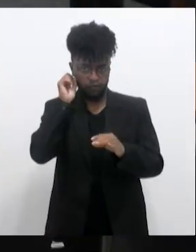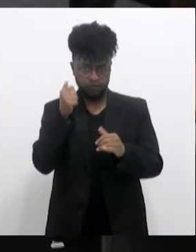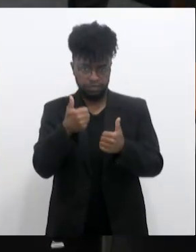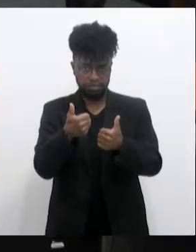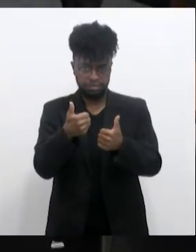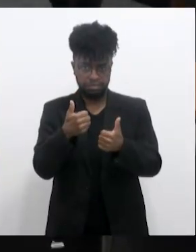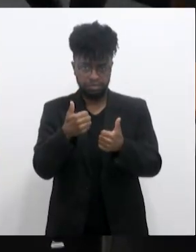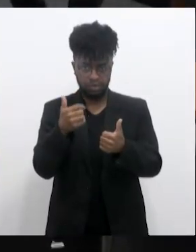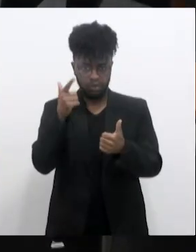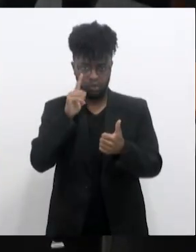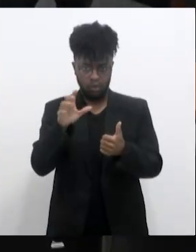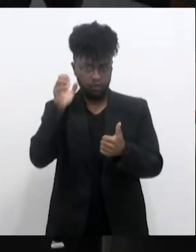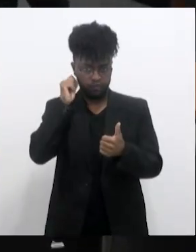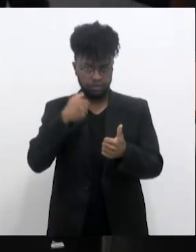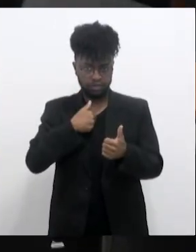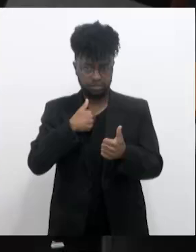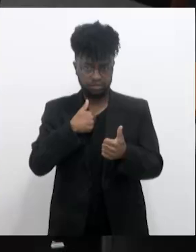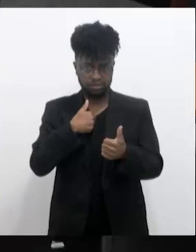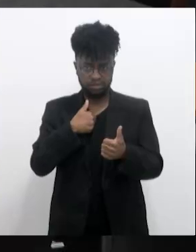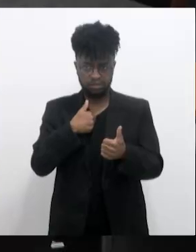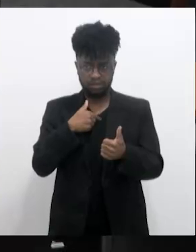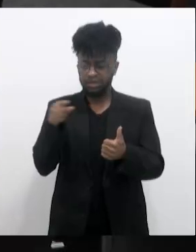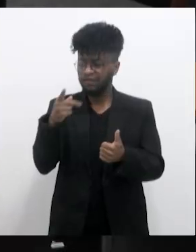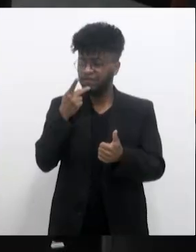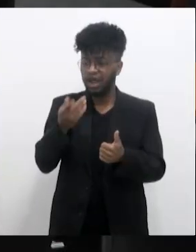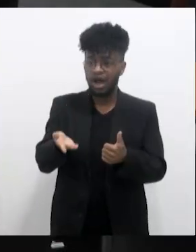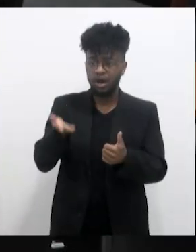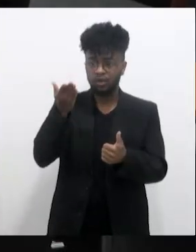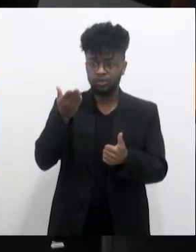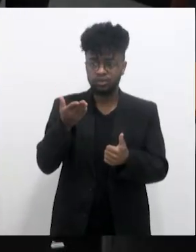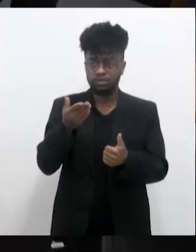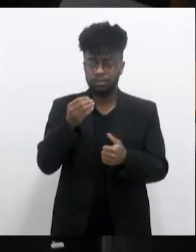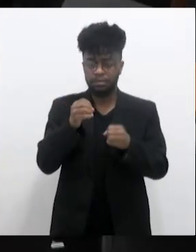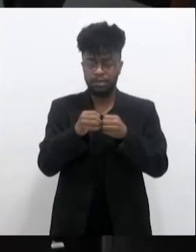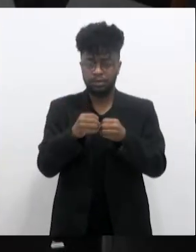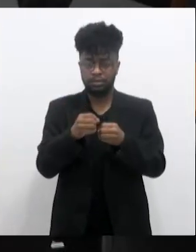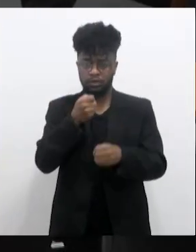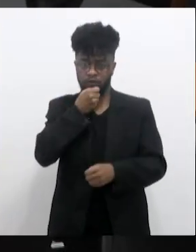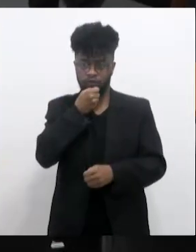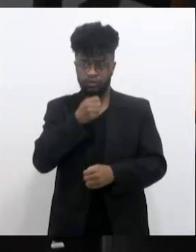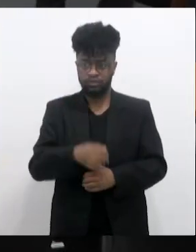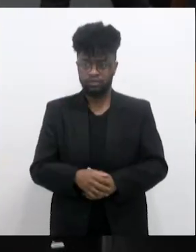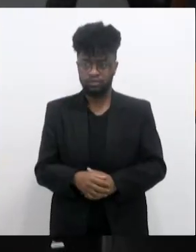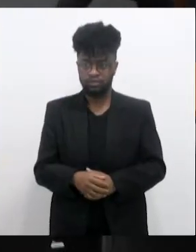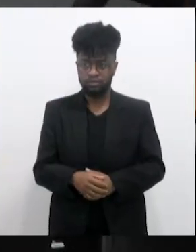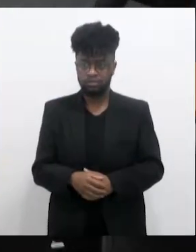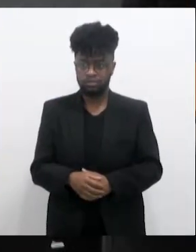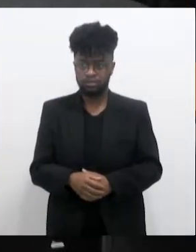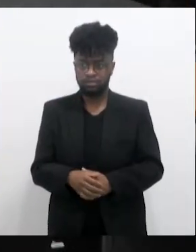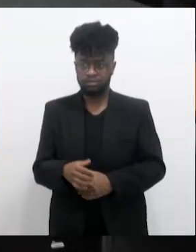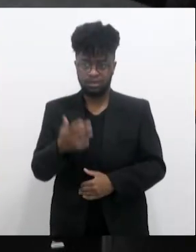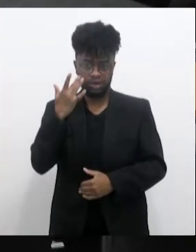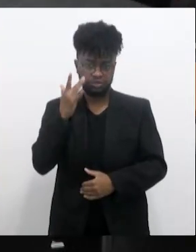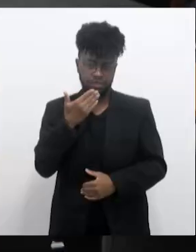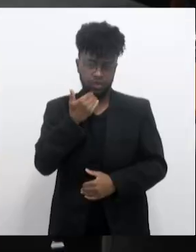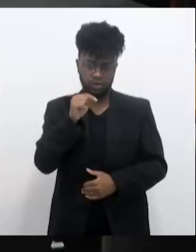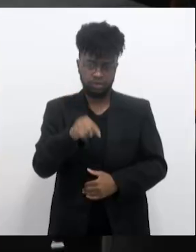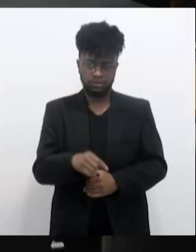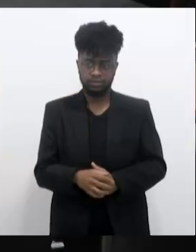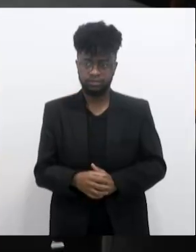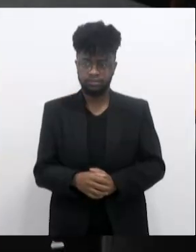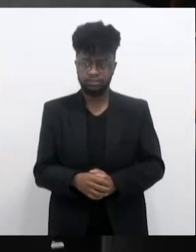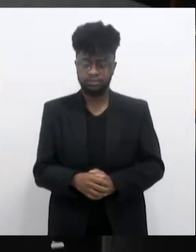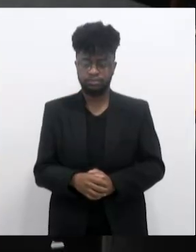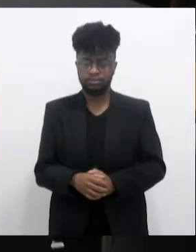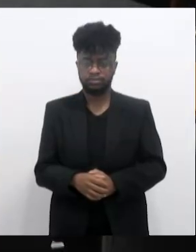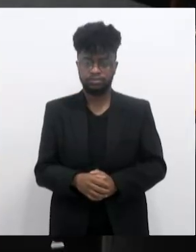me escutar? Não. Está muito baixinho. Você falar um pouquinho mais perto do microfone, acho que vai. Vou falar, isso aqui eu acho que fica melhor, né?